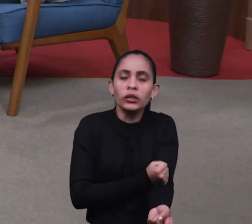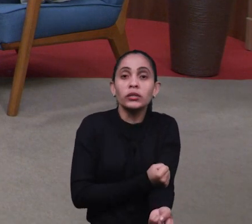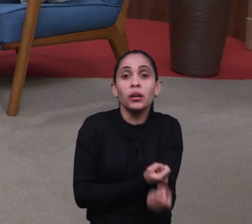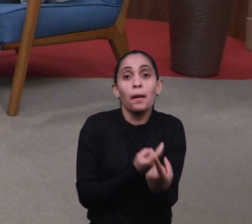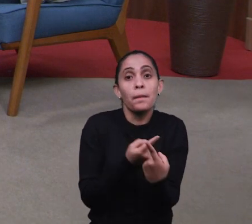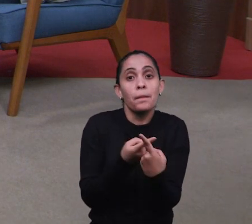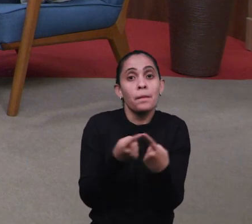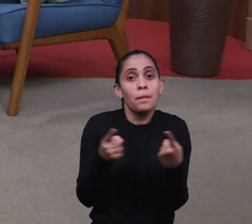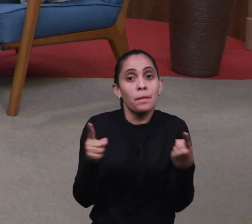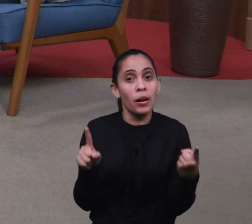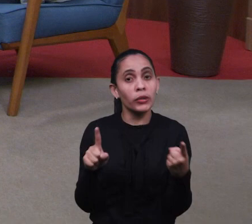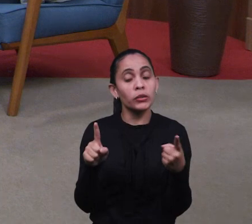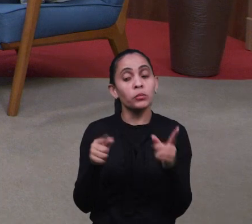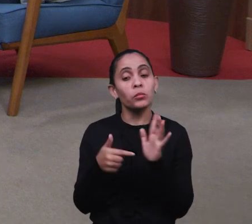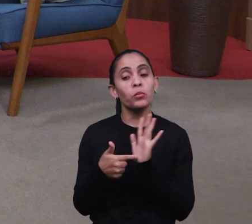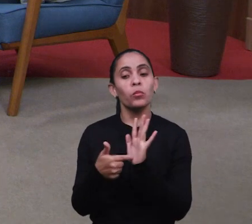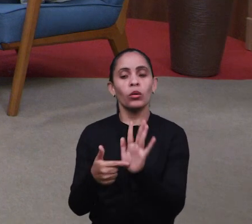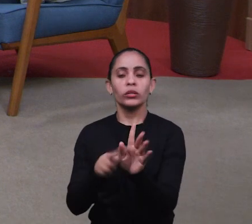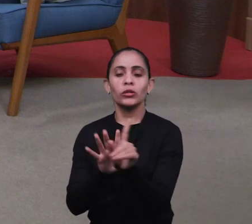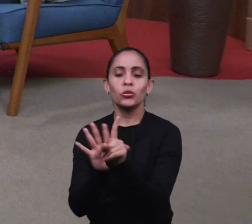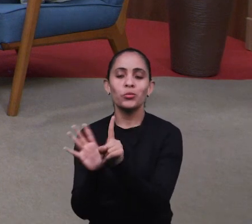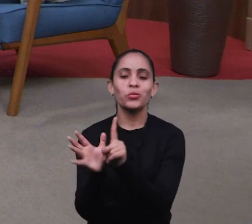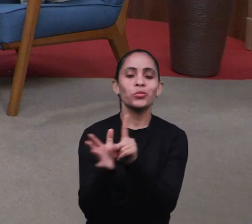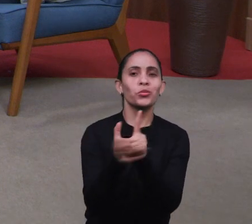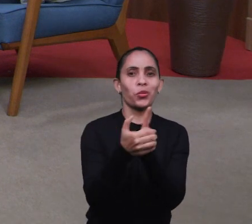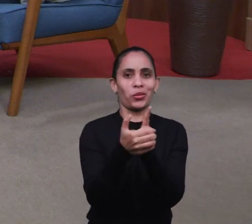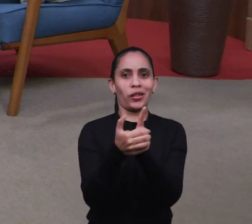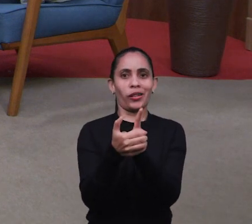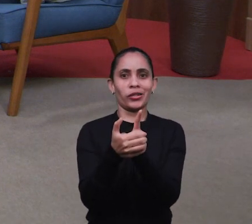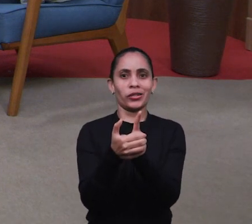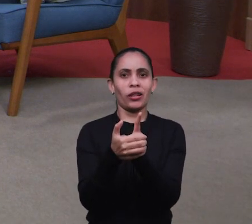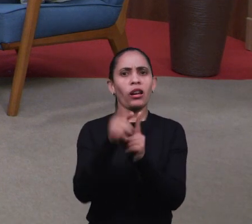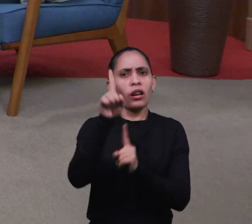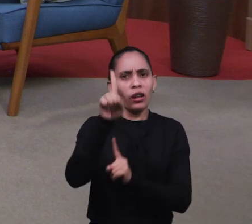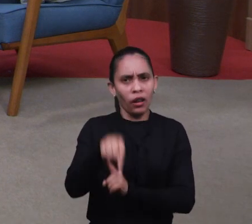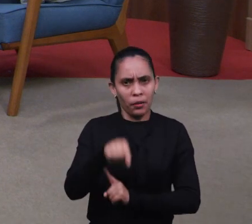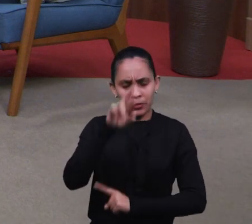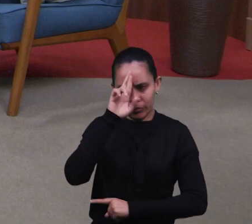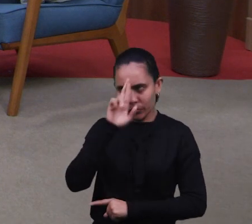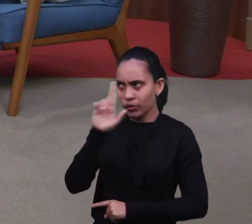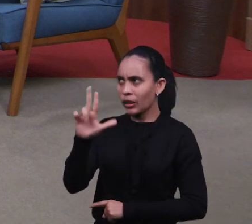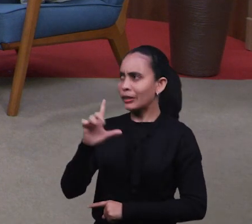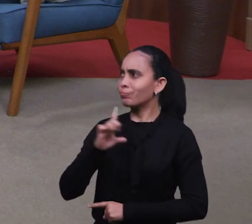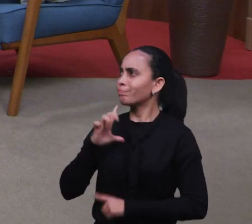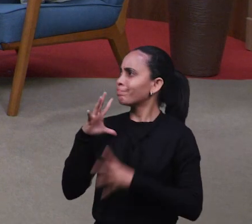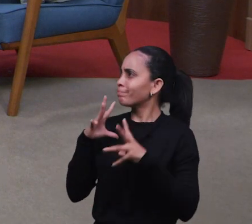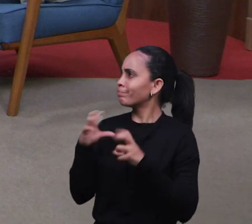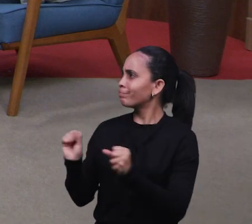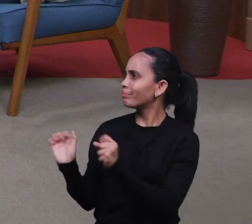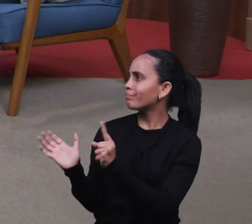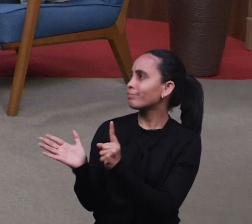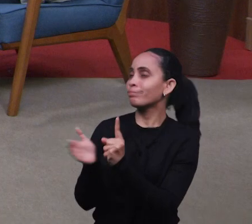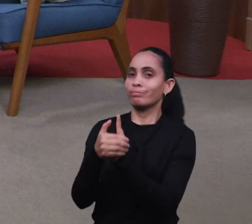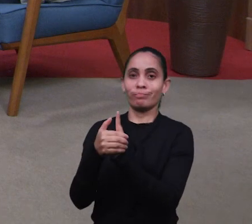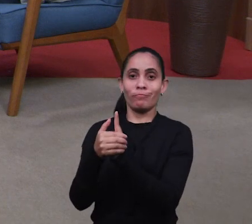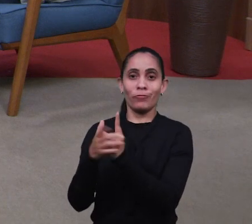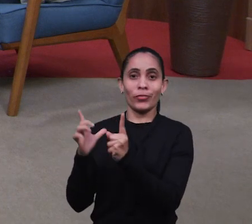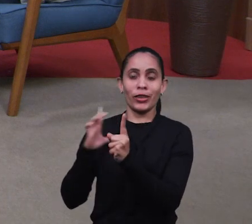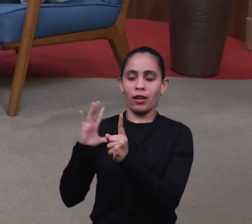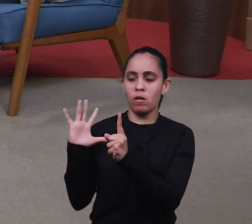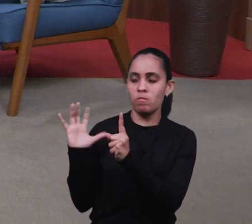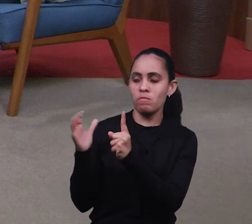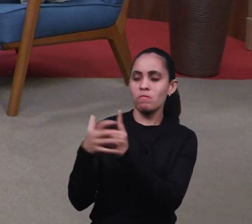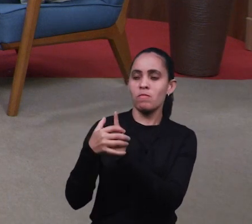um esconderijo que é de Deus. Quem vive nesse esconderijo está debaixo da sombra